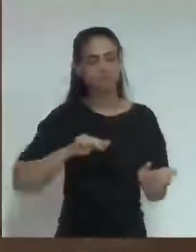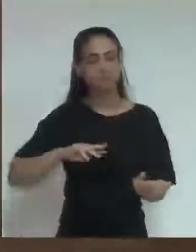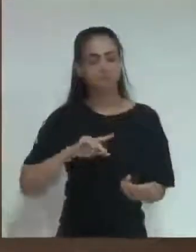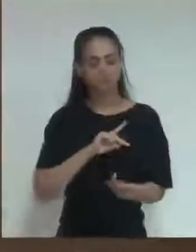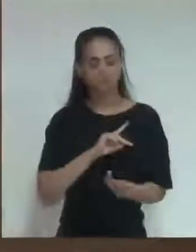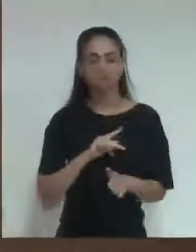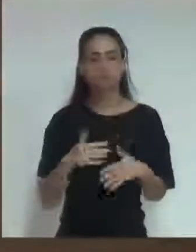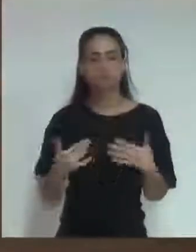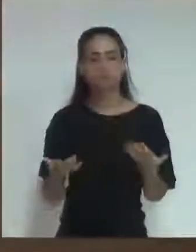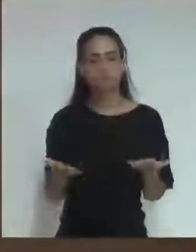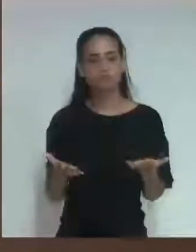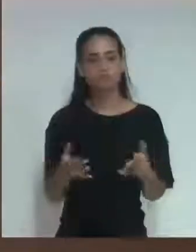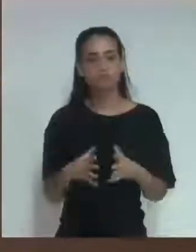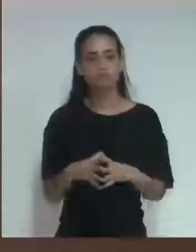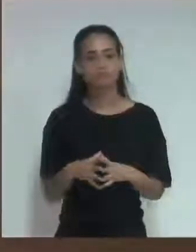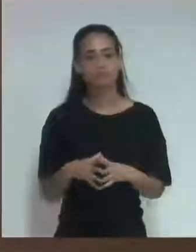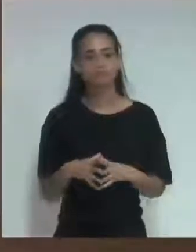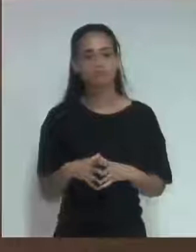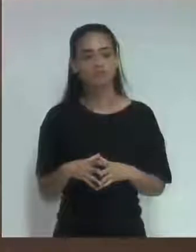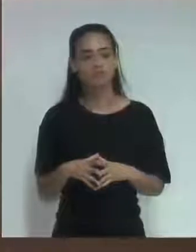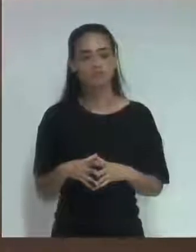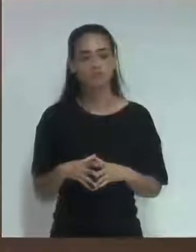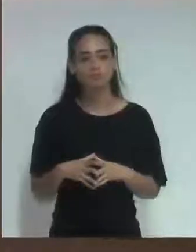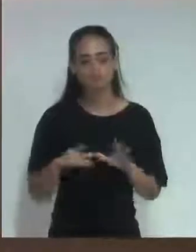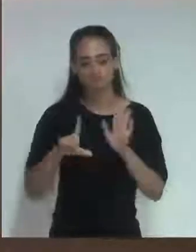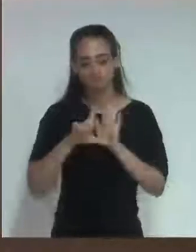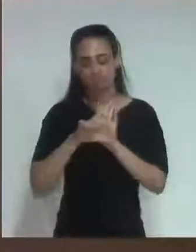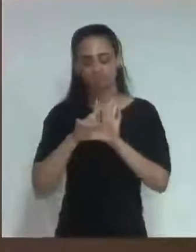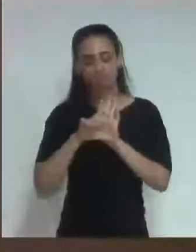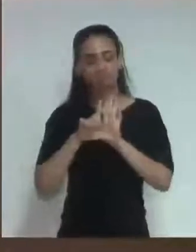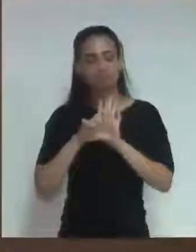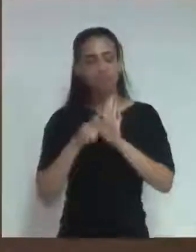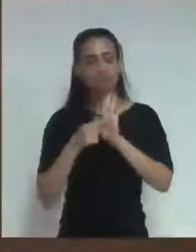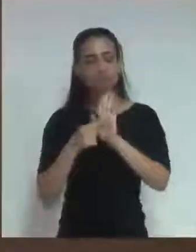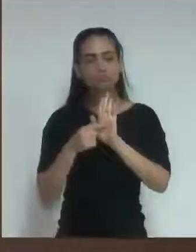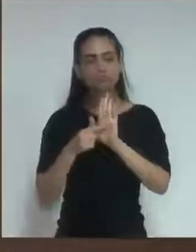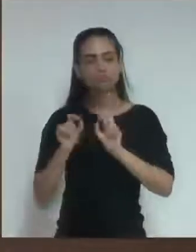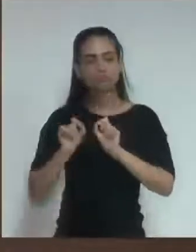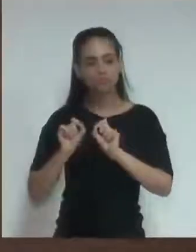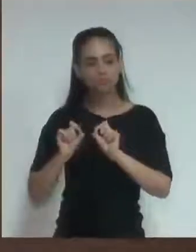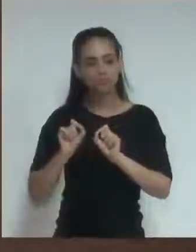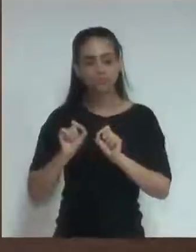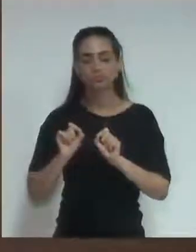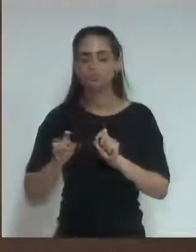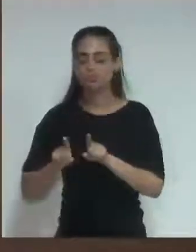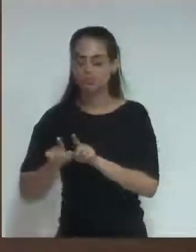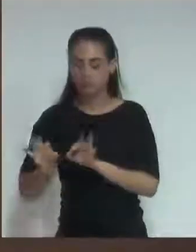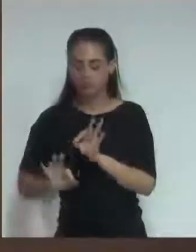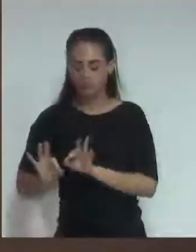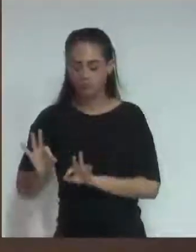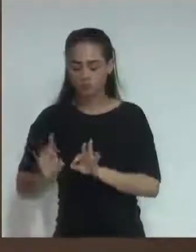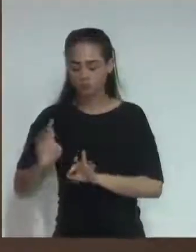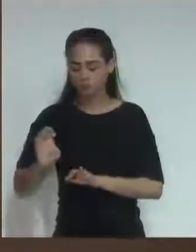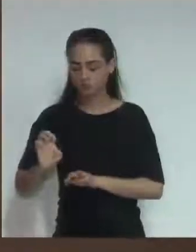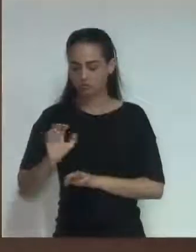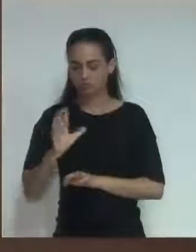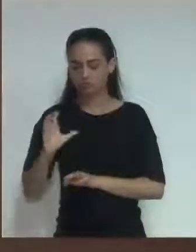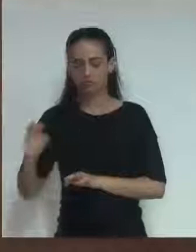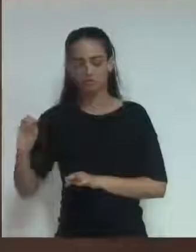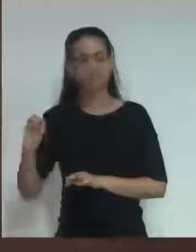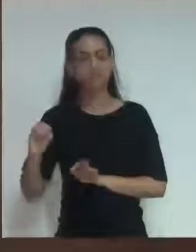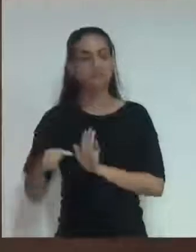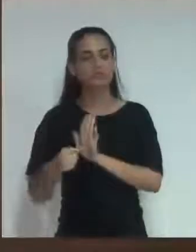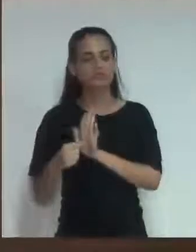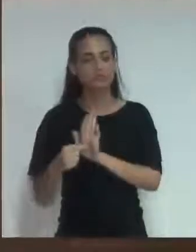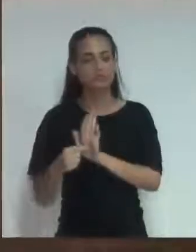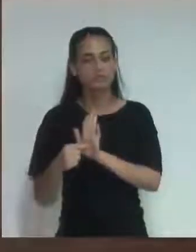E como diz lá, né, a própria legislação e o projeto de resolução, ele diz isso quando ele remete